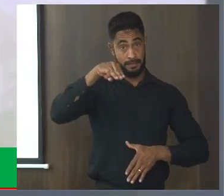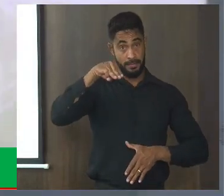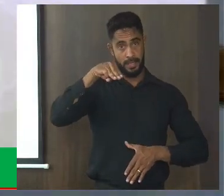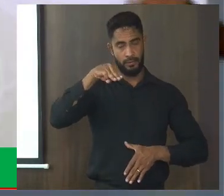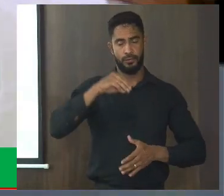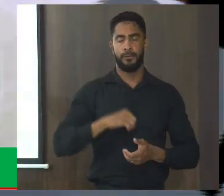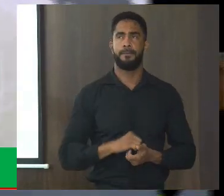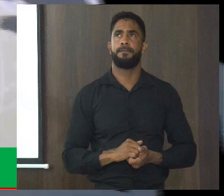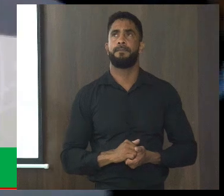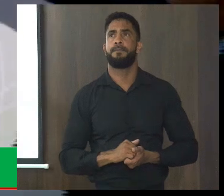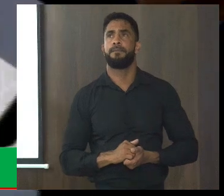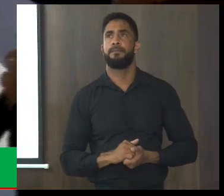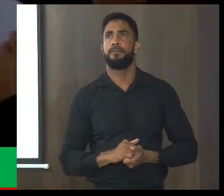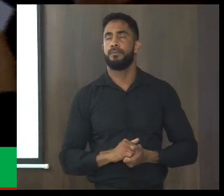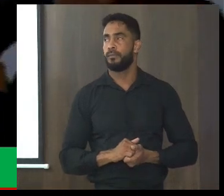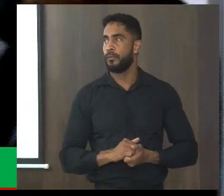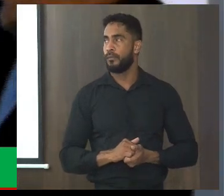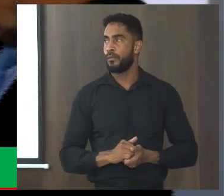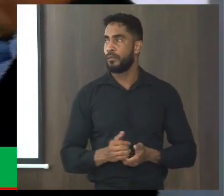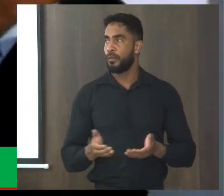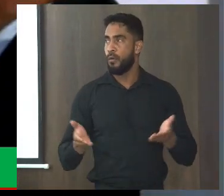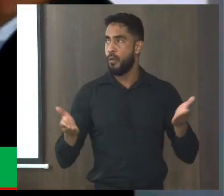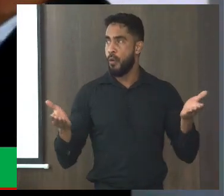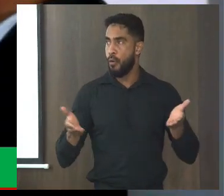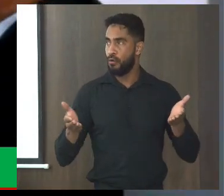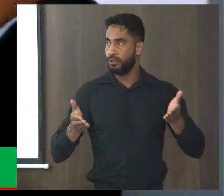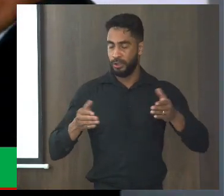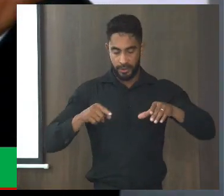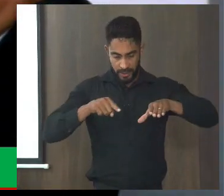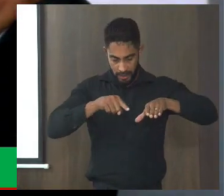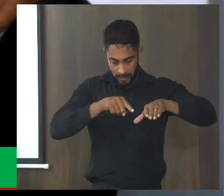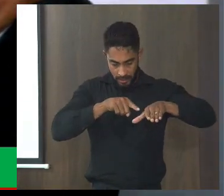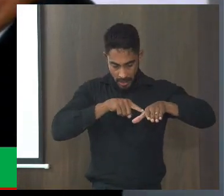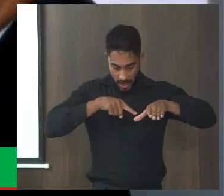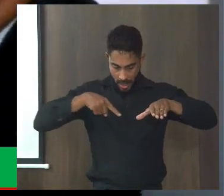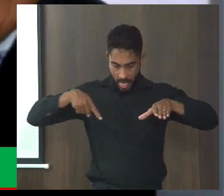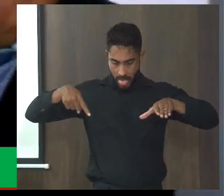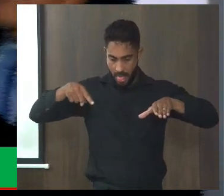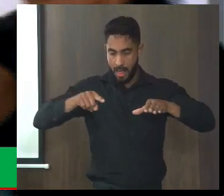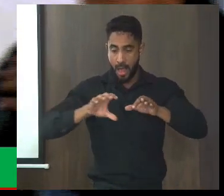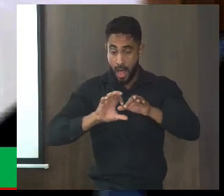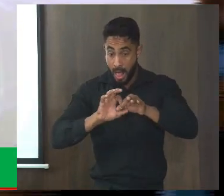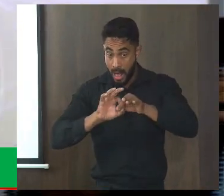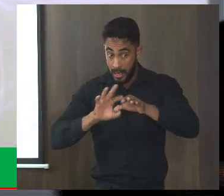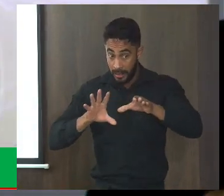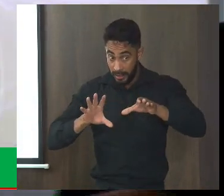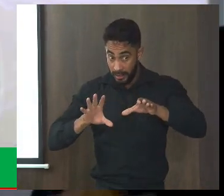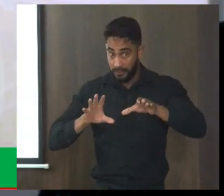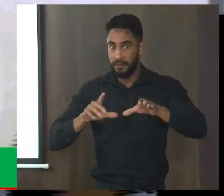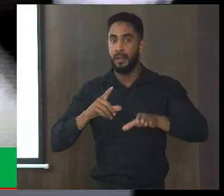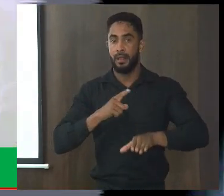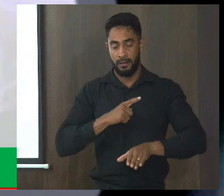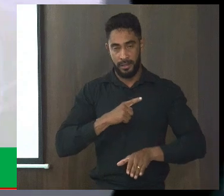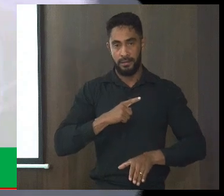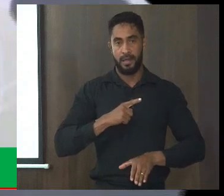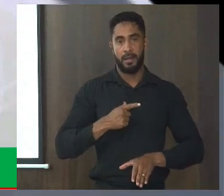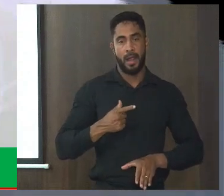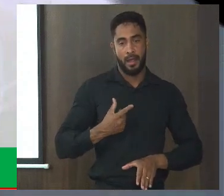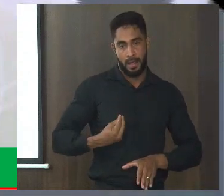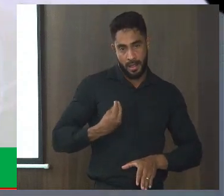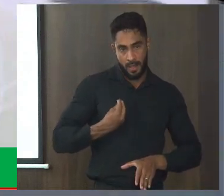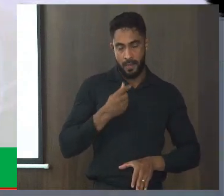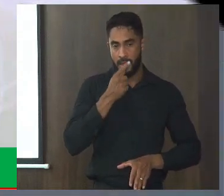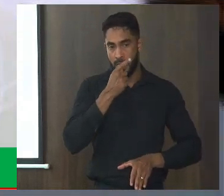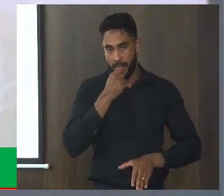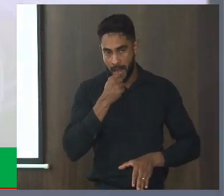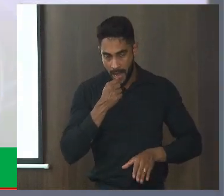hoje, eles têm essa borda livre, que eles falam que é borda livre, que é a borda de onde está a água e onde está